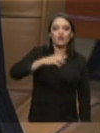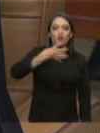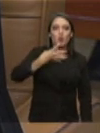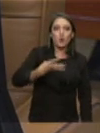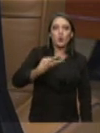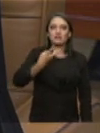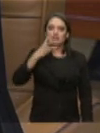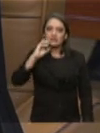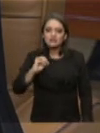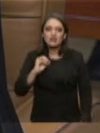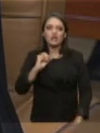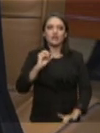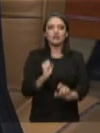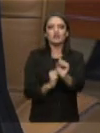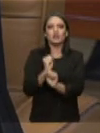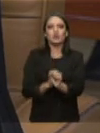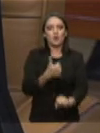9.430 de 96.